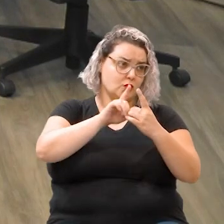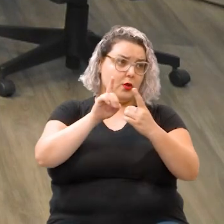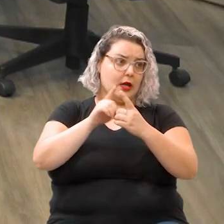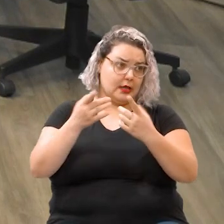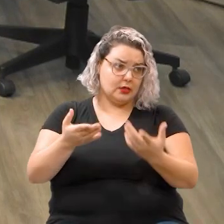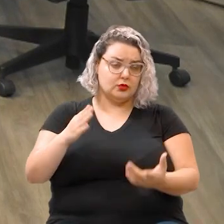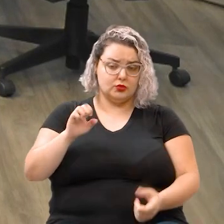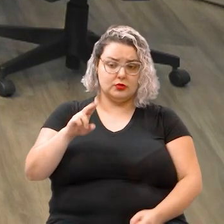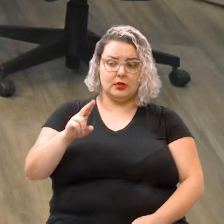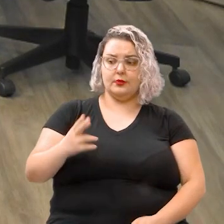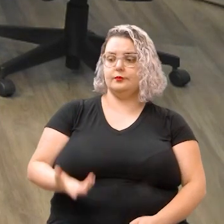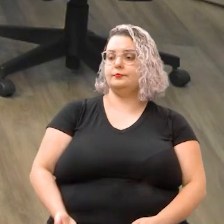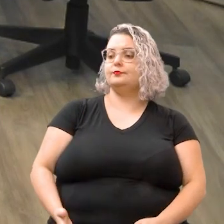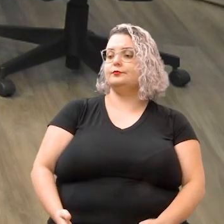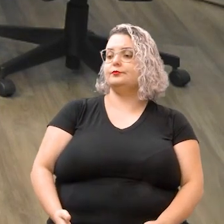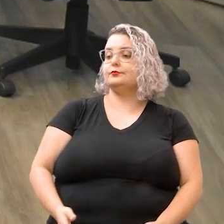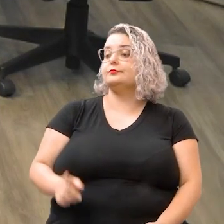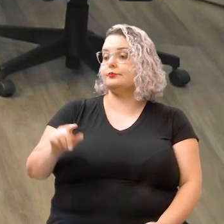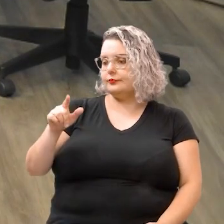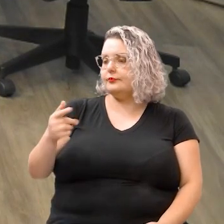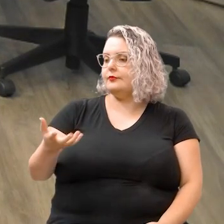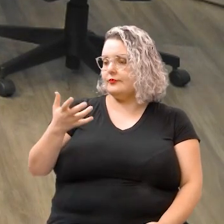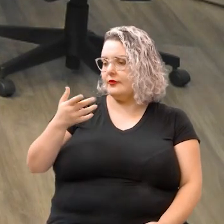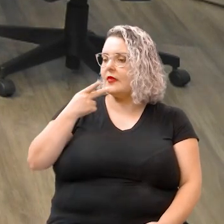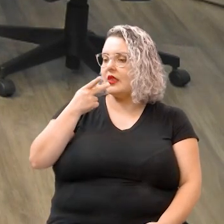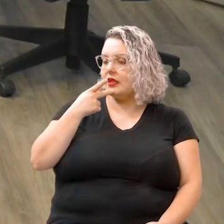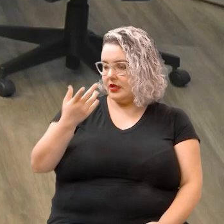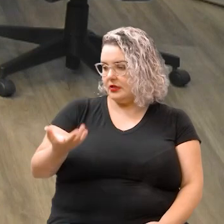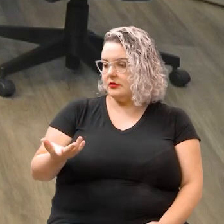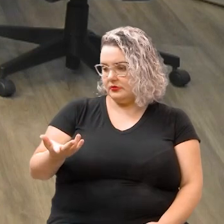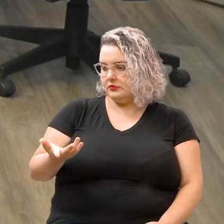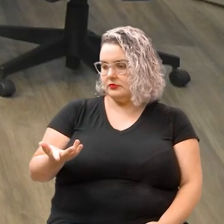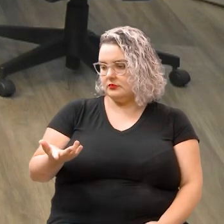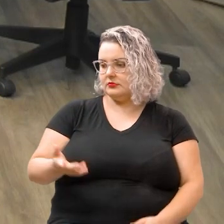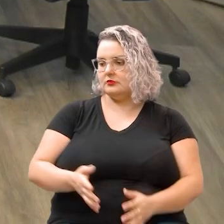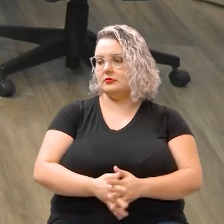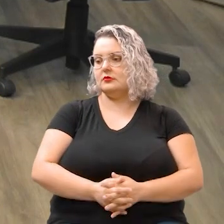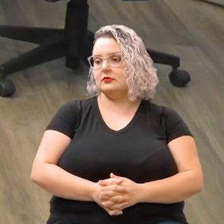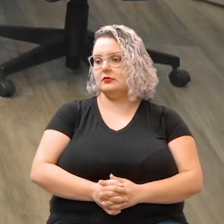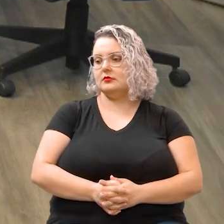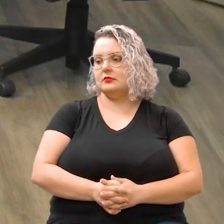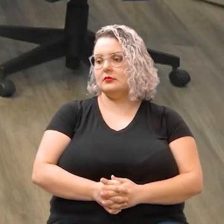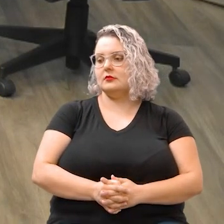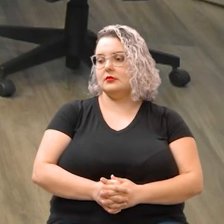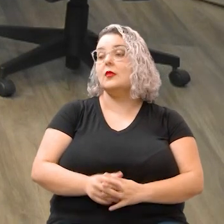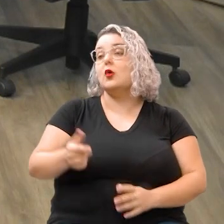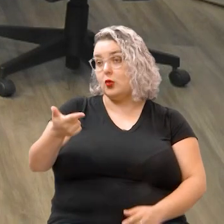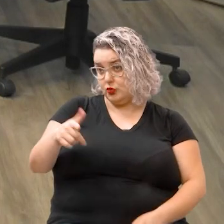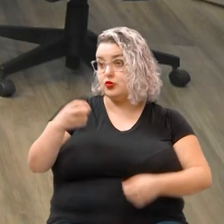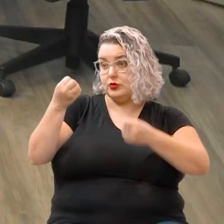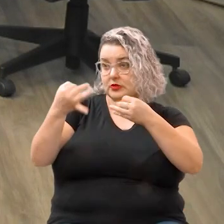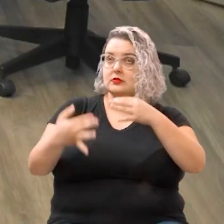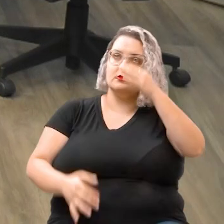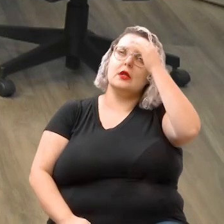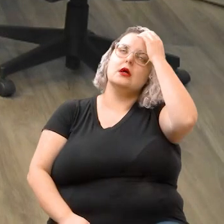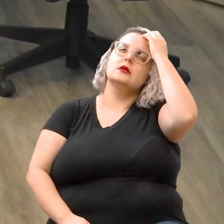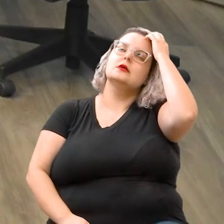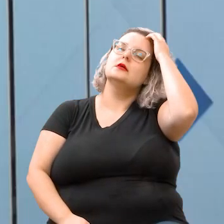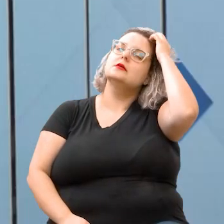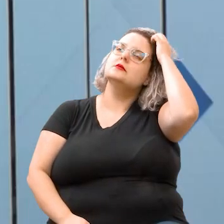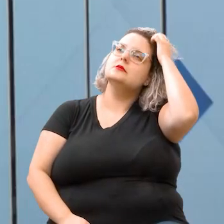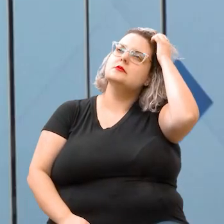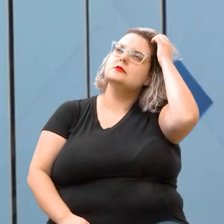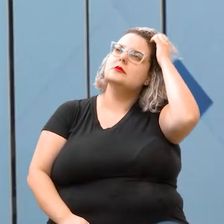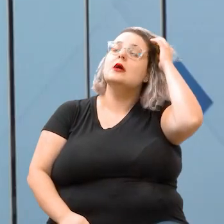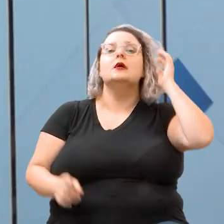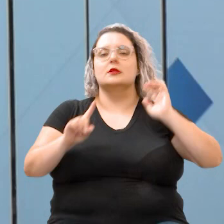atendimento no CEL. Não, eu gostaria só de falar, de continuar, né, que